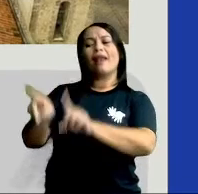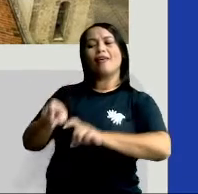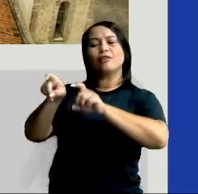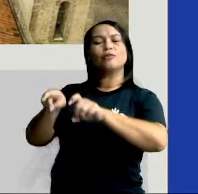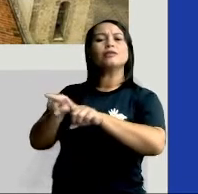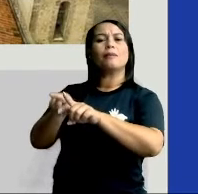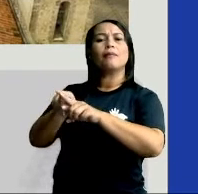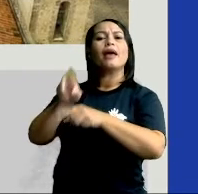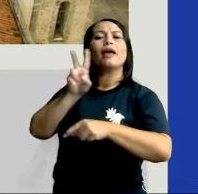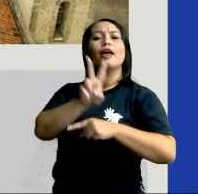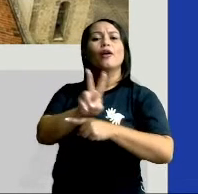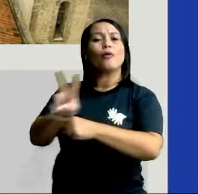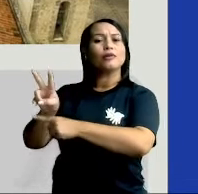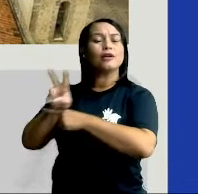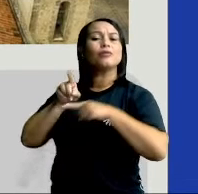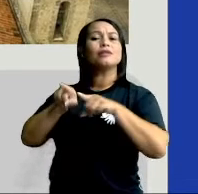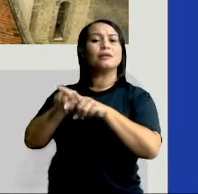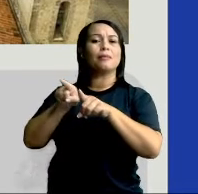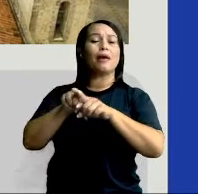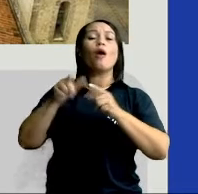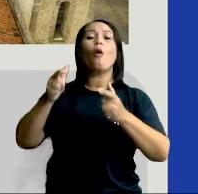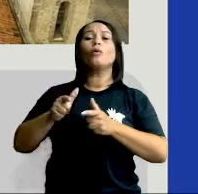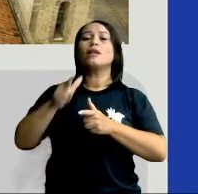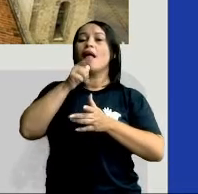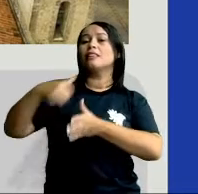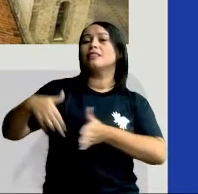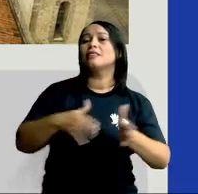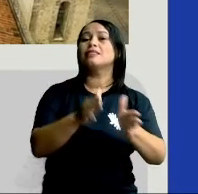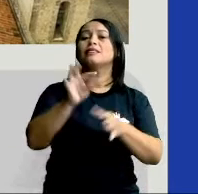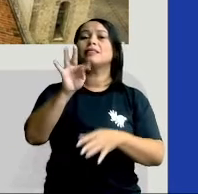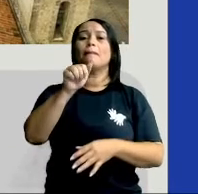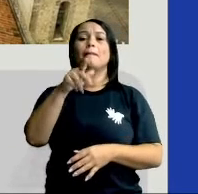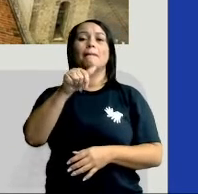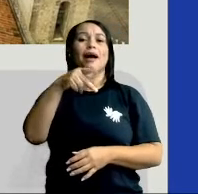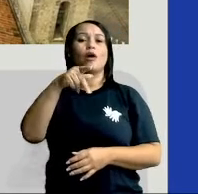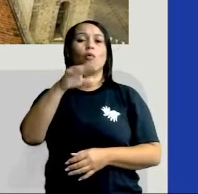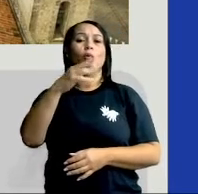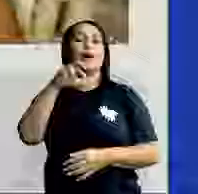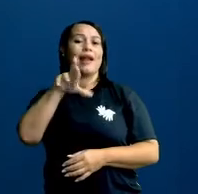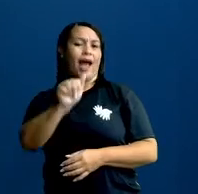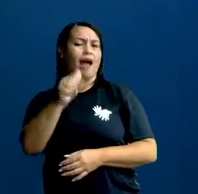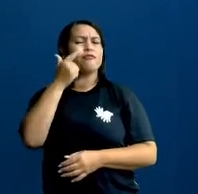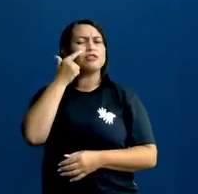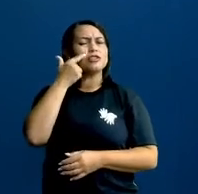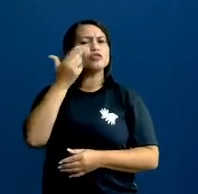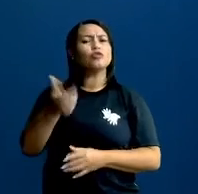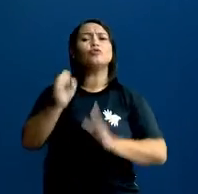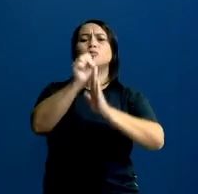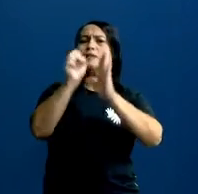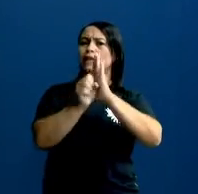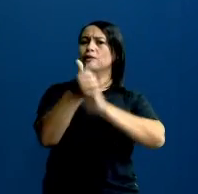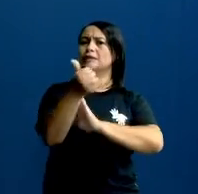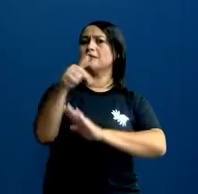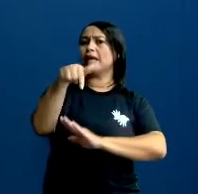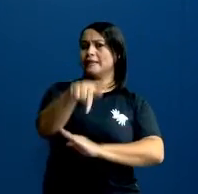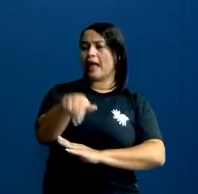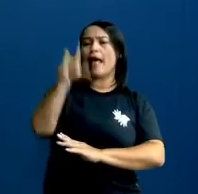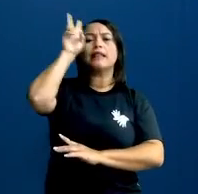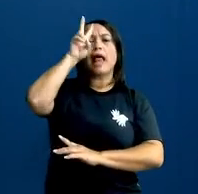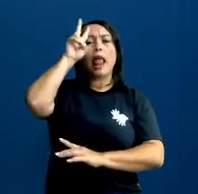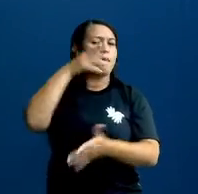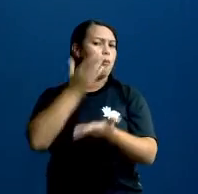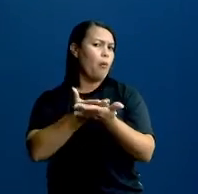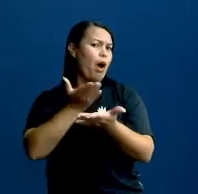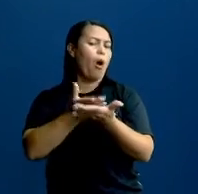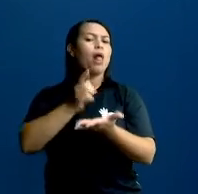e criadores no Vale Tapacurá. Então, se liga aí, a gente fala aqui de novo sobre o século XVII. Lembra aí uma